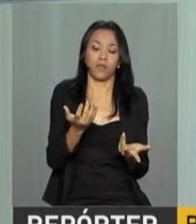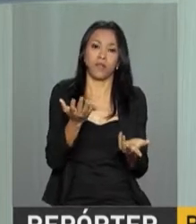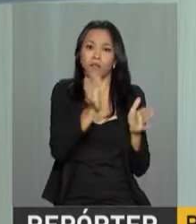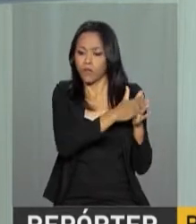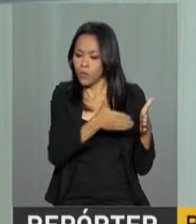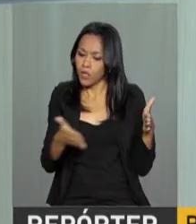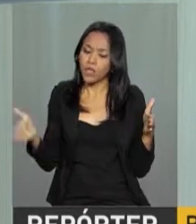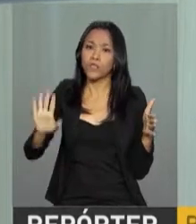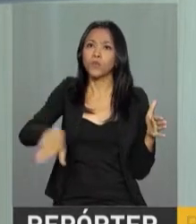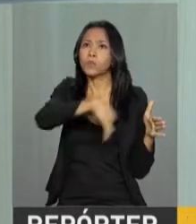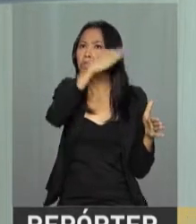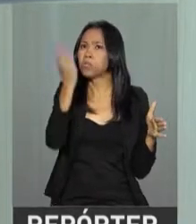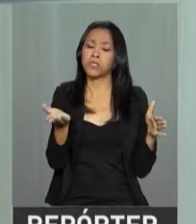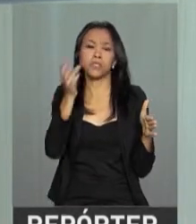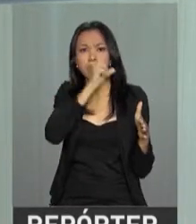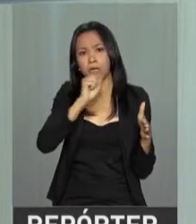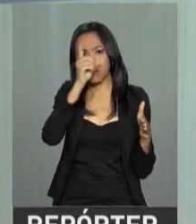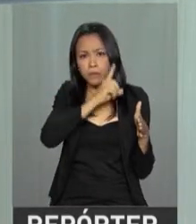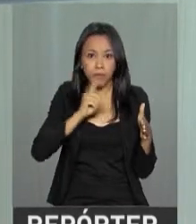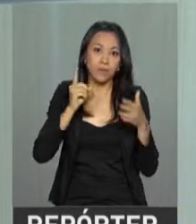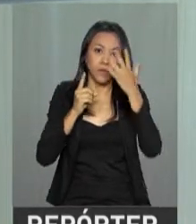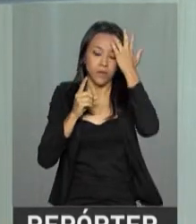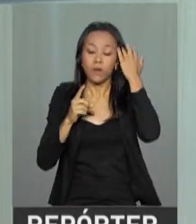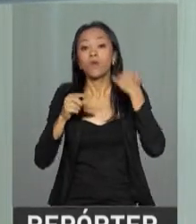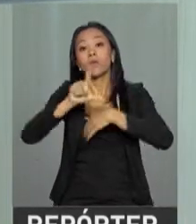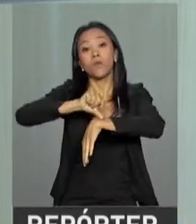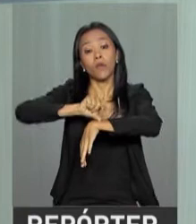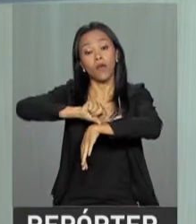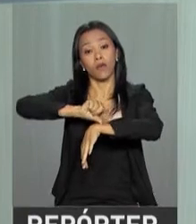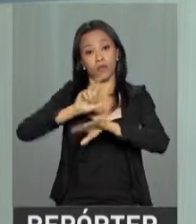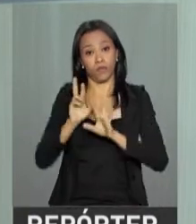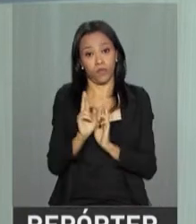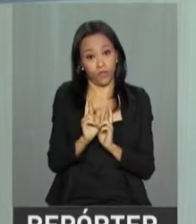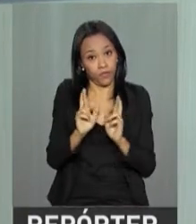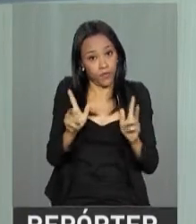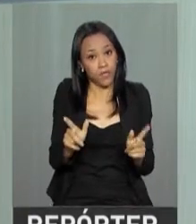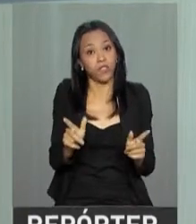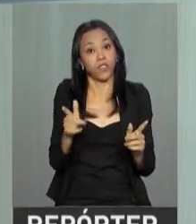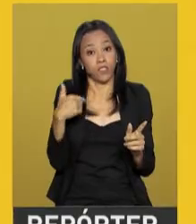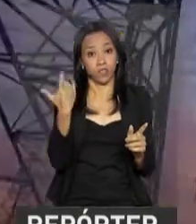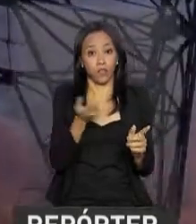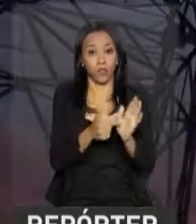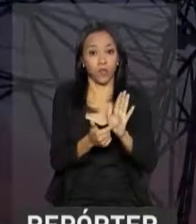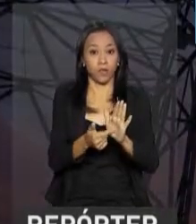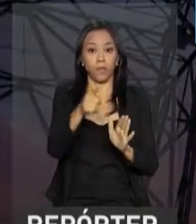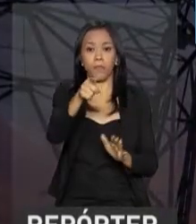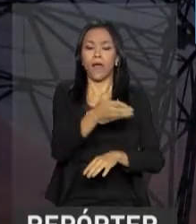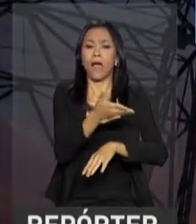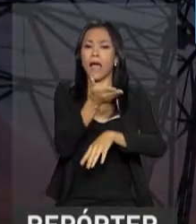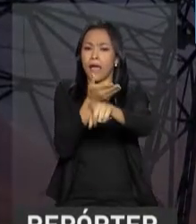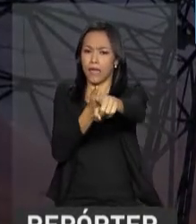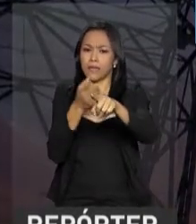longo do dia nos finais de semana no horário que é diferente desse horário que nós chamamos de pontos a tarifa branca o